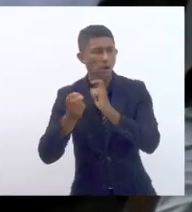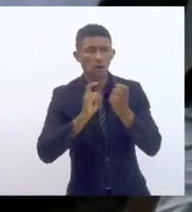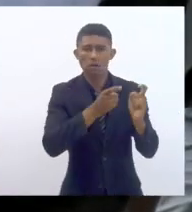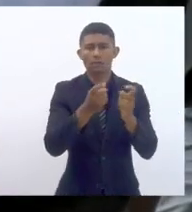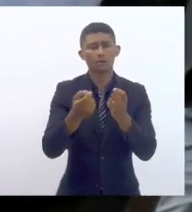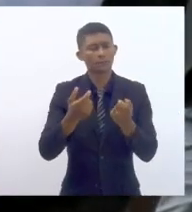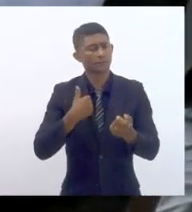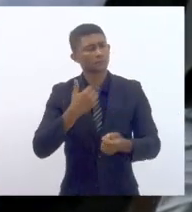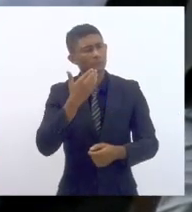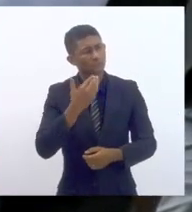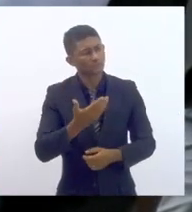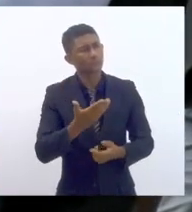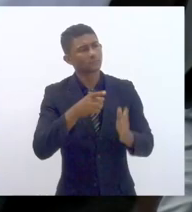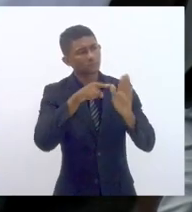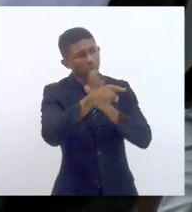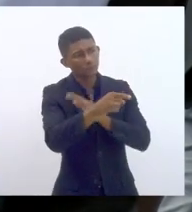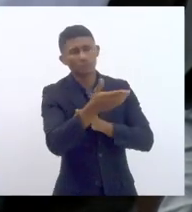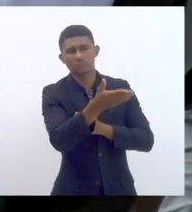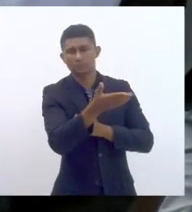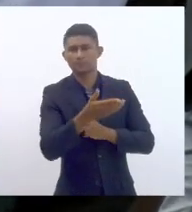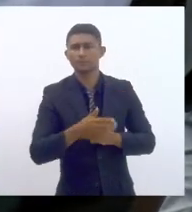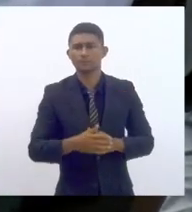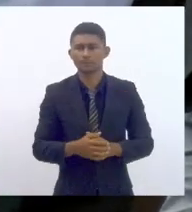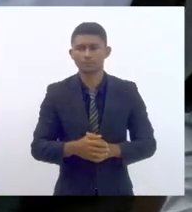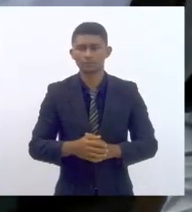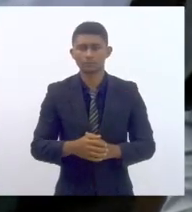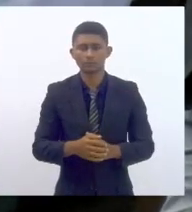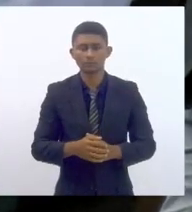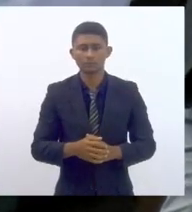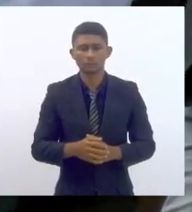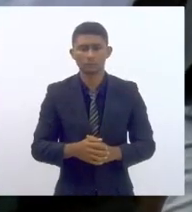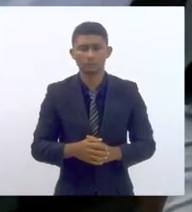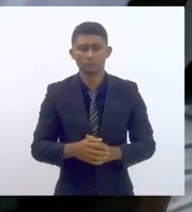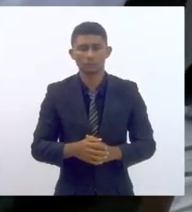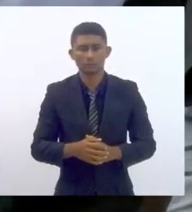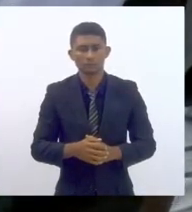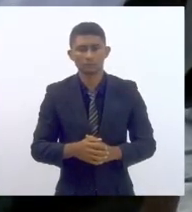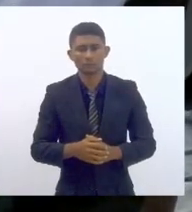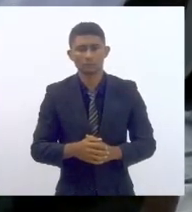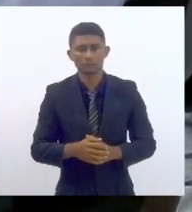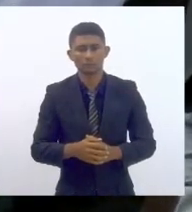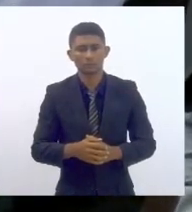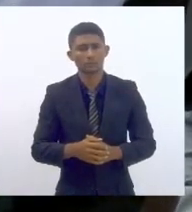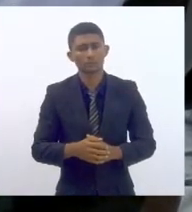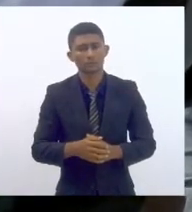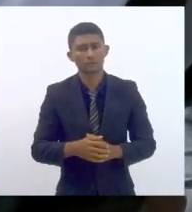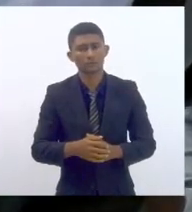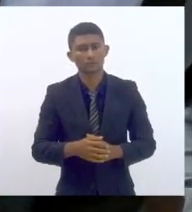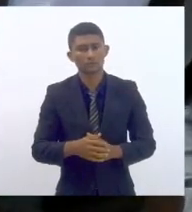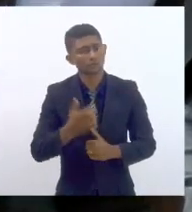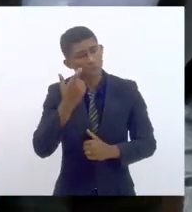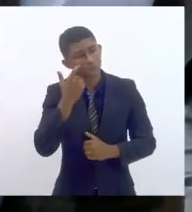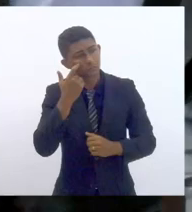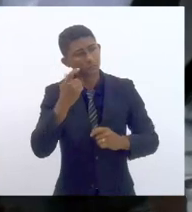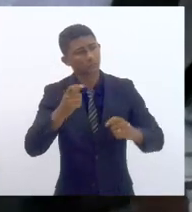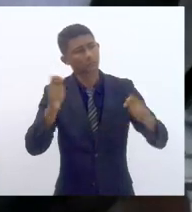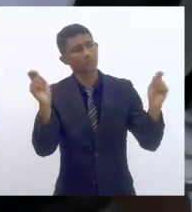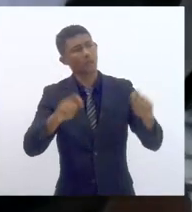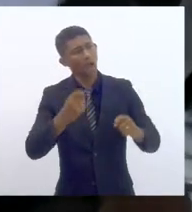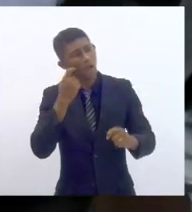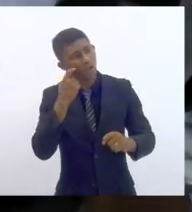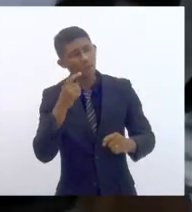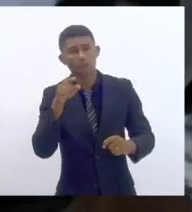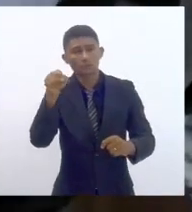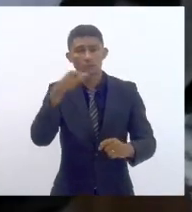perguntar a Vossa Excelência, deputado André, porque esse microfone está sempre baixo. Queria perguntar a Vossa Excelência se vai ser possível, dialogando com o